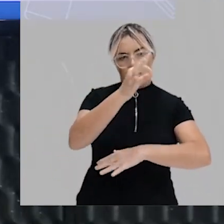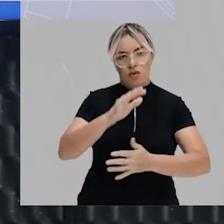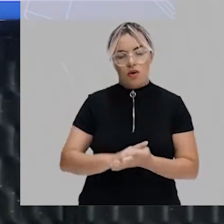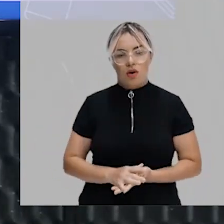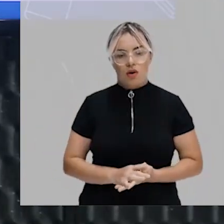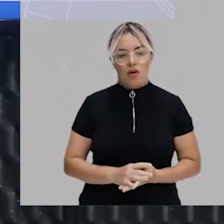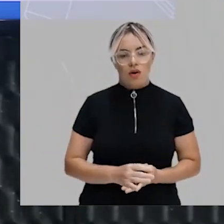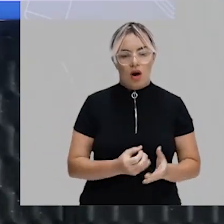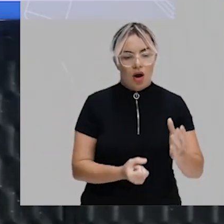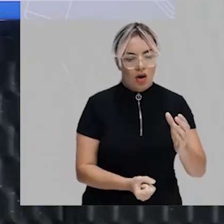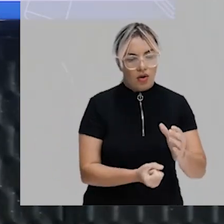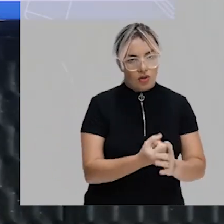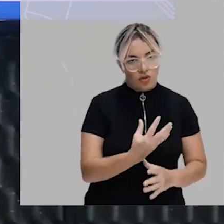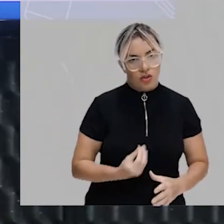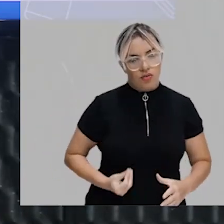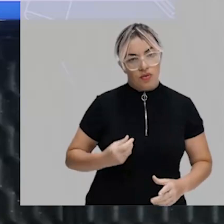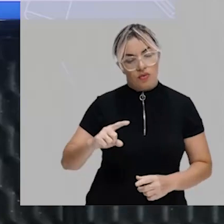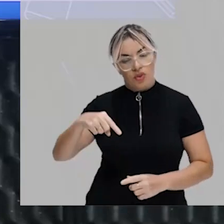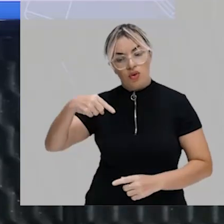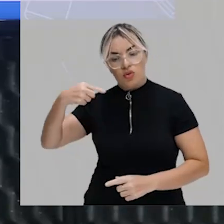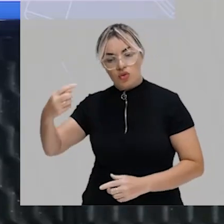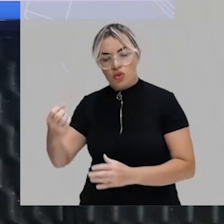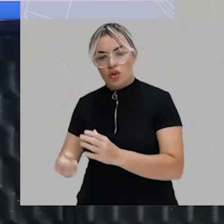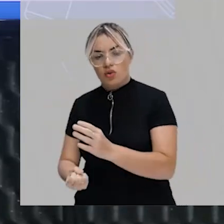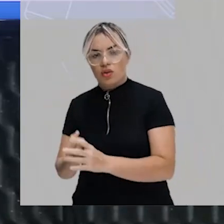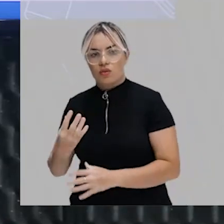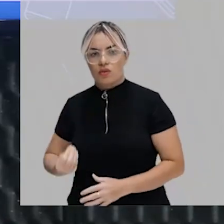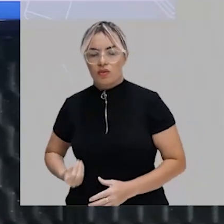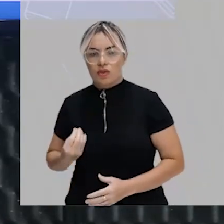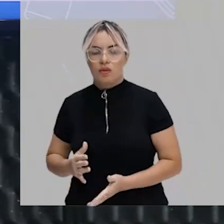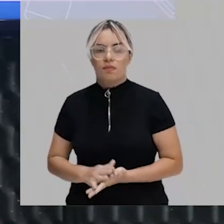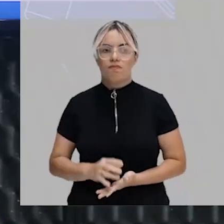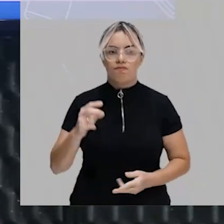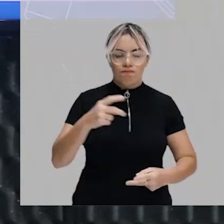vivos são provenientes de outros seres vivos. Matéria